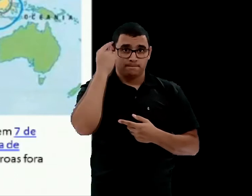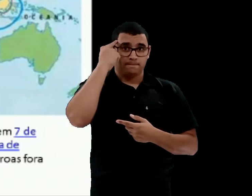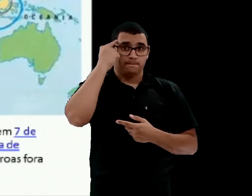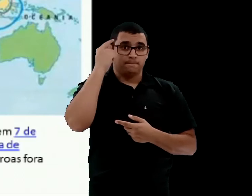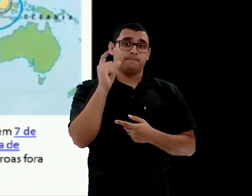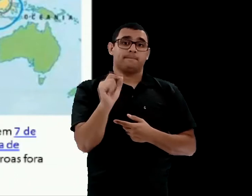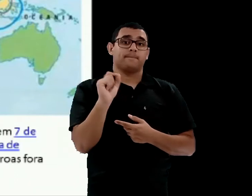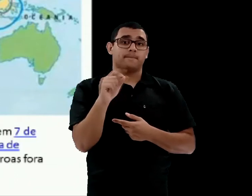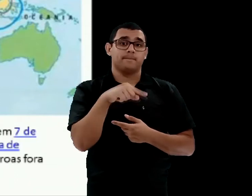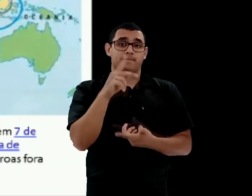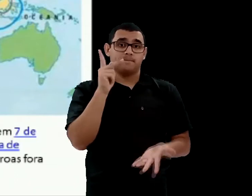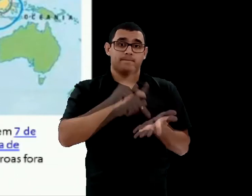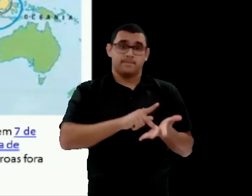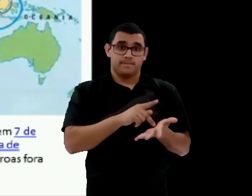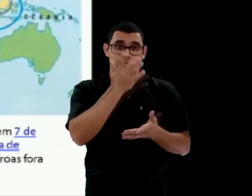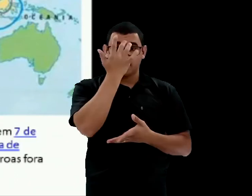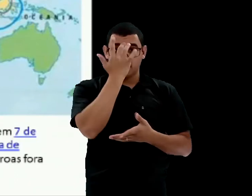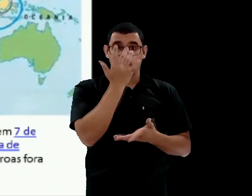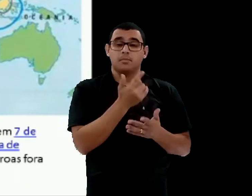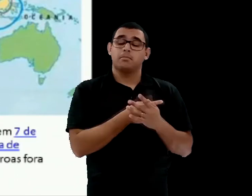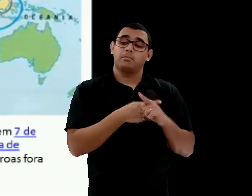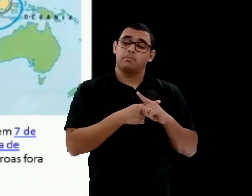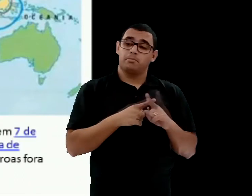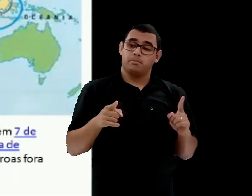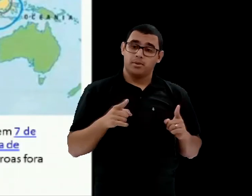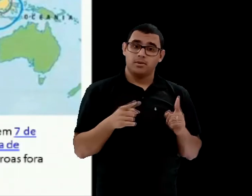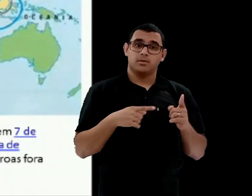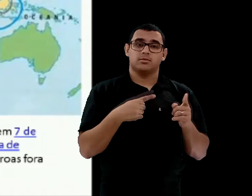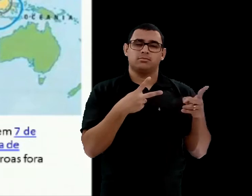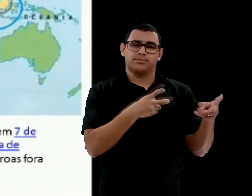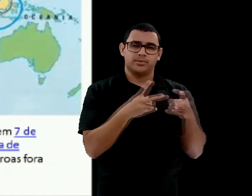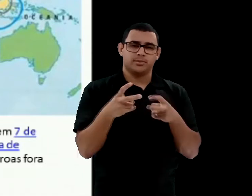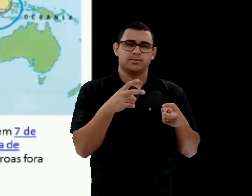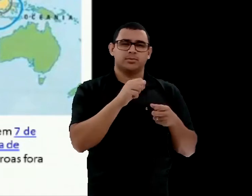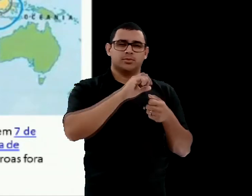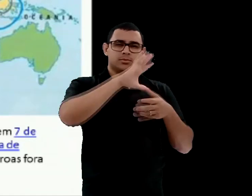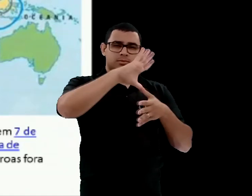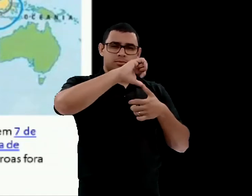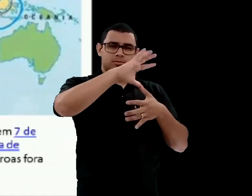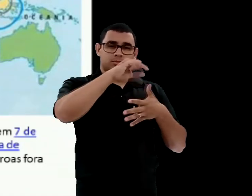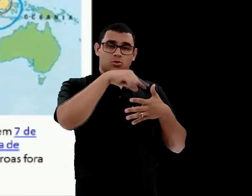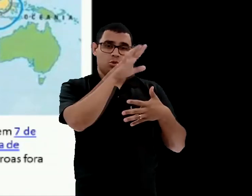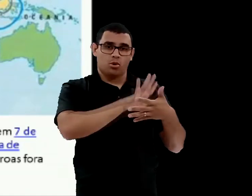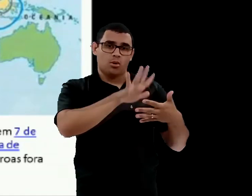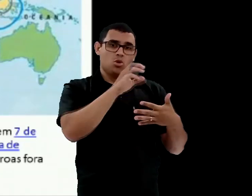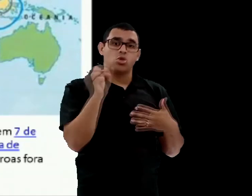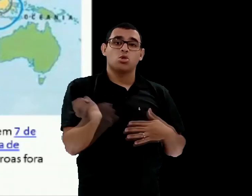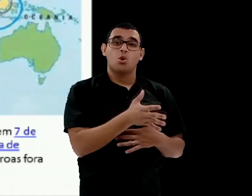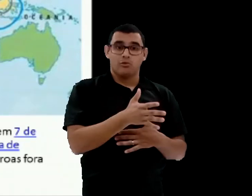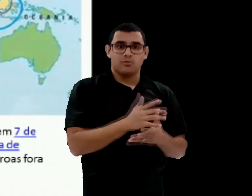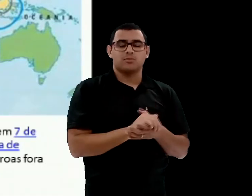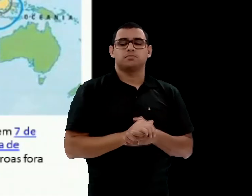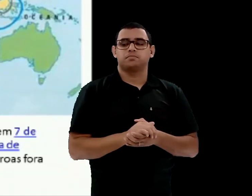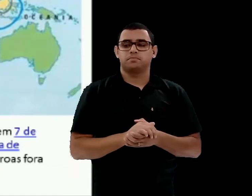que pensa inicialmente que de fato são as Índias, né? Mais tarde vai se perceber que trata-se de um continente